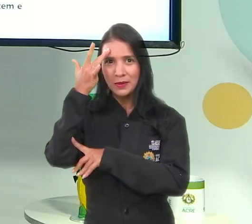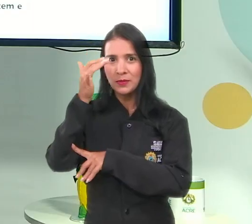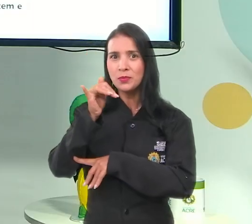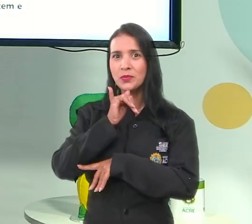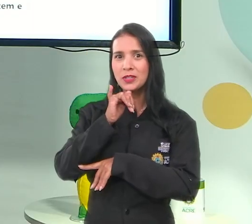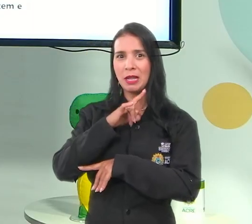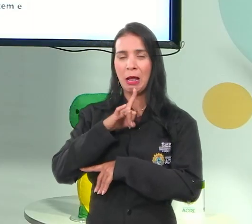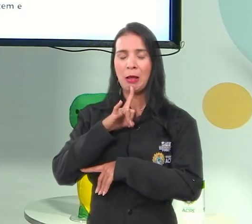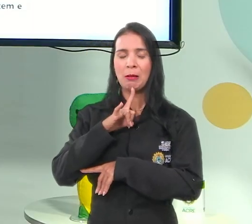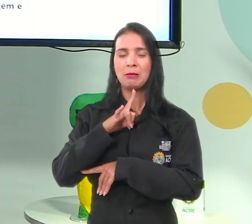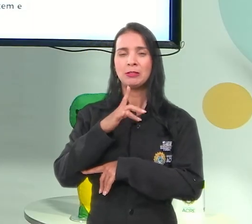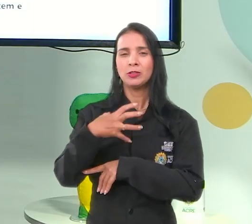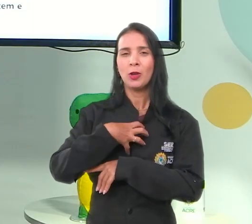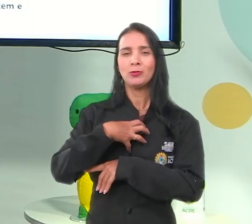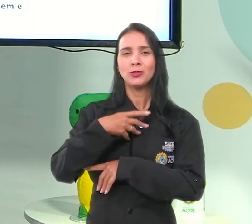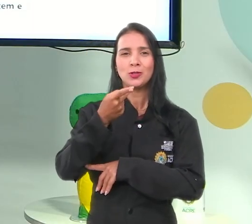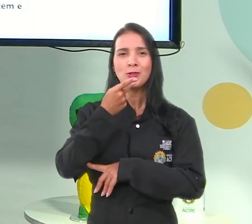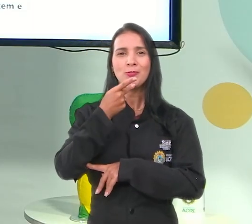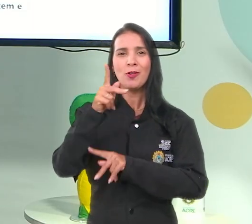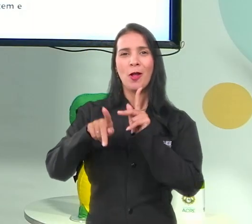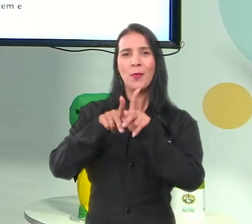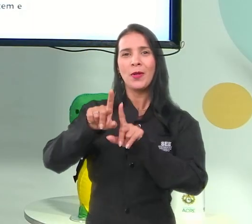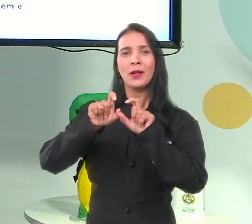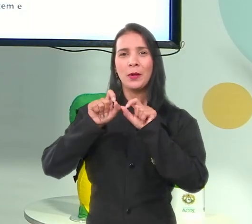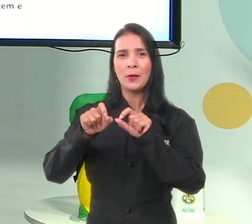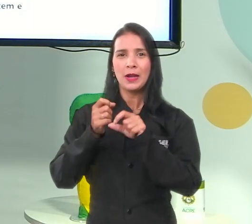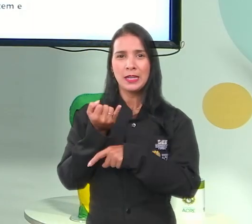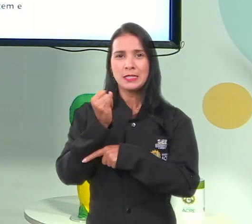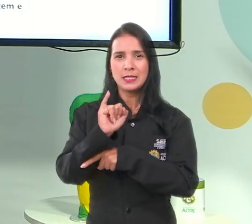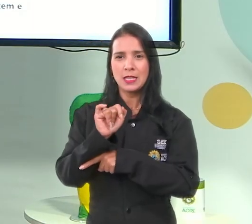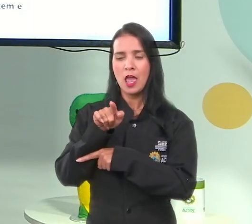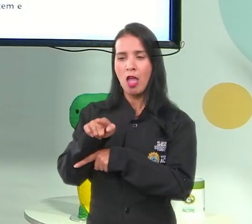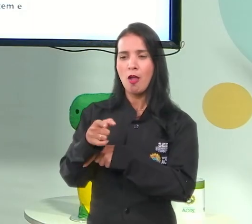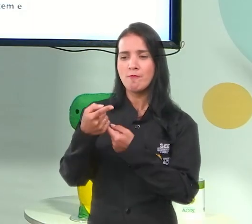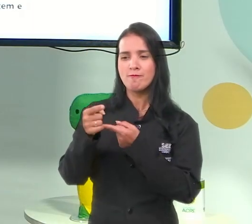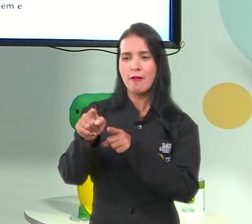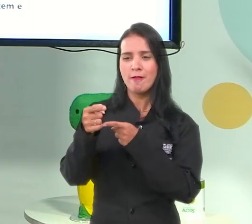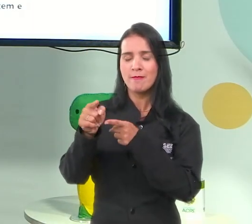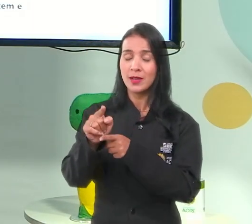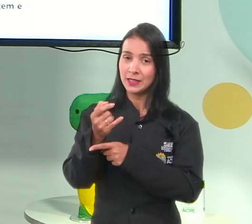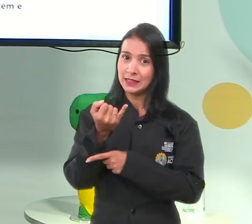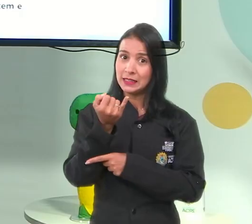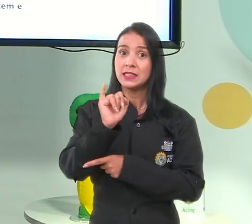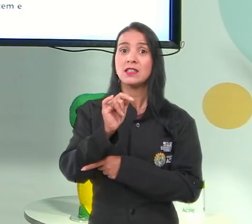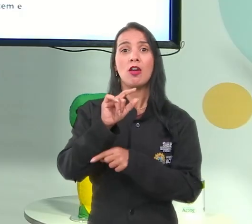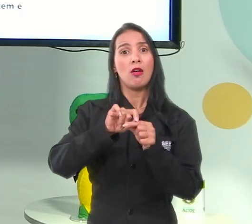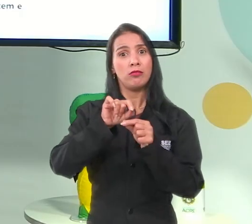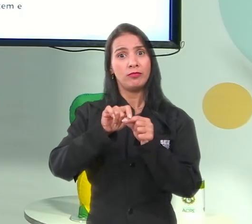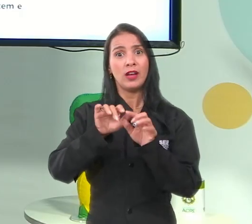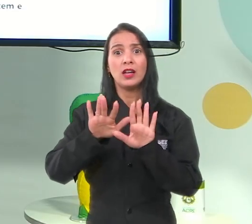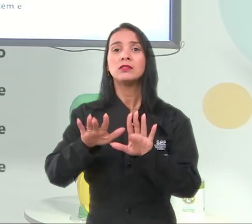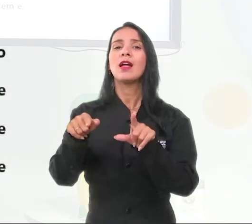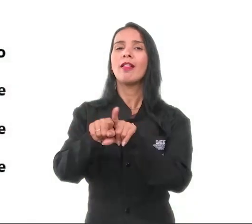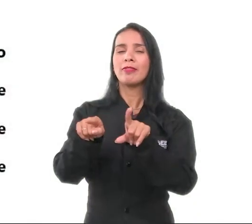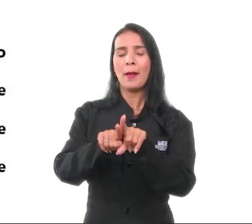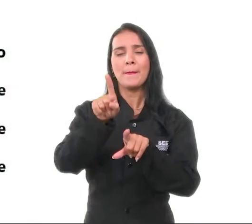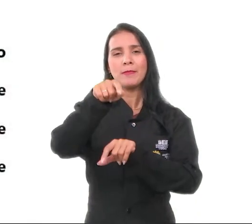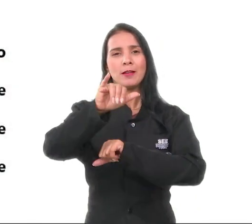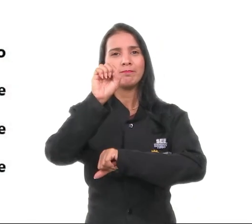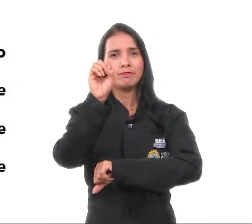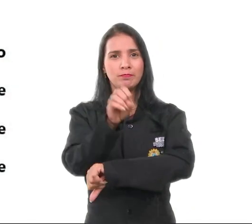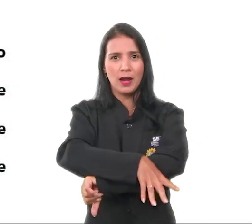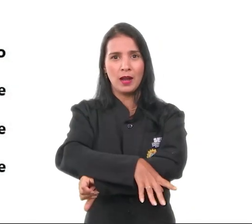ditado popular, você também está tendo uma ação, uma conduta absolutamente corrupta.